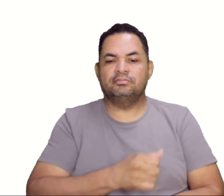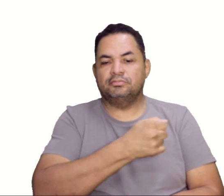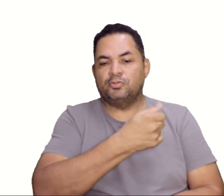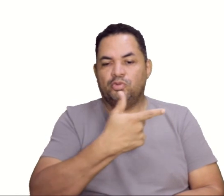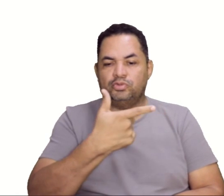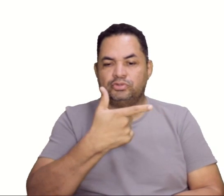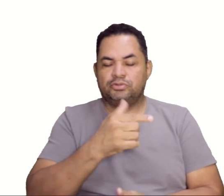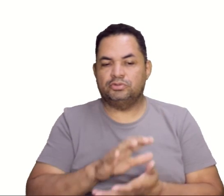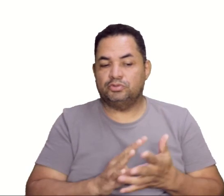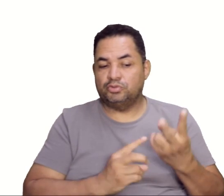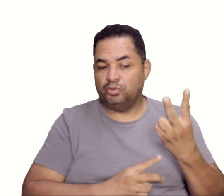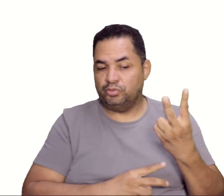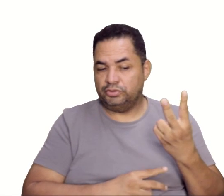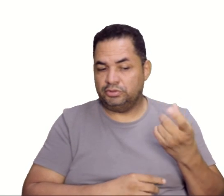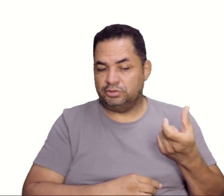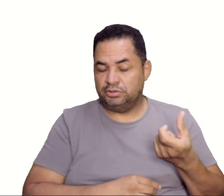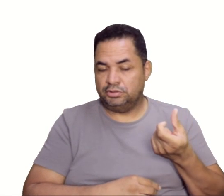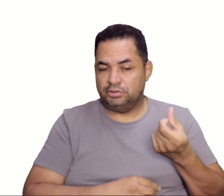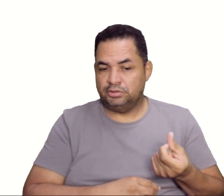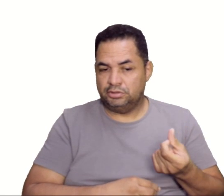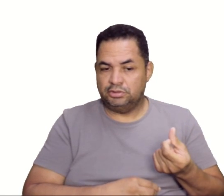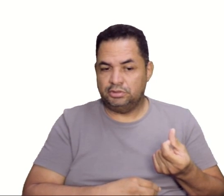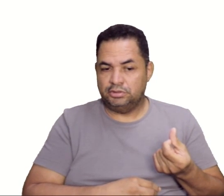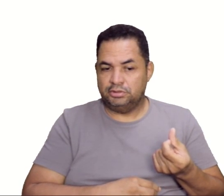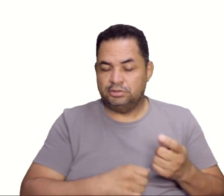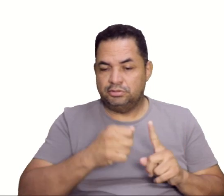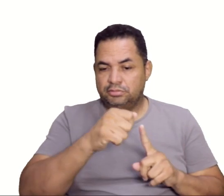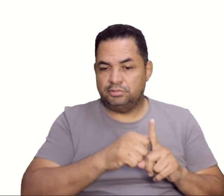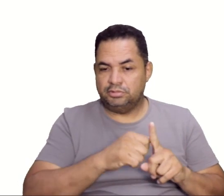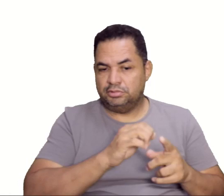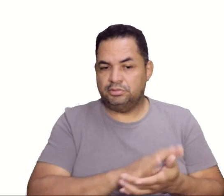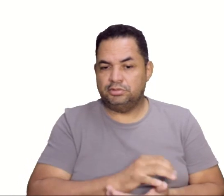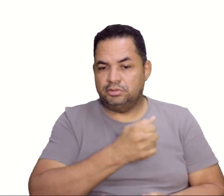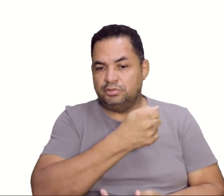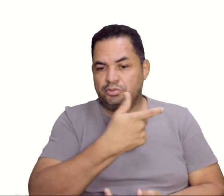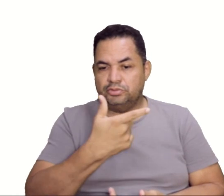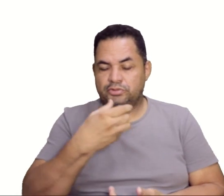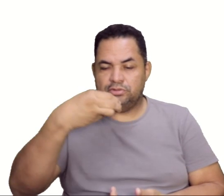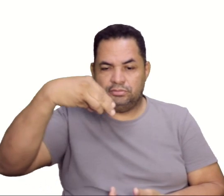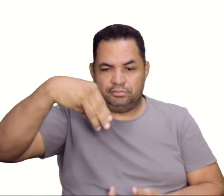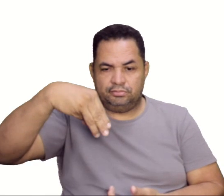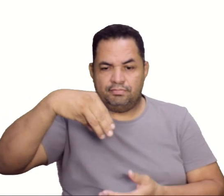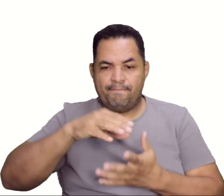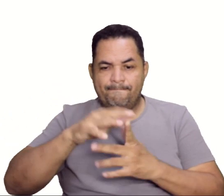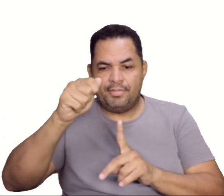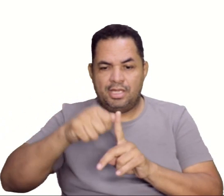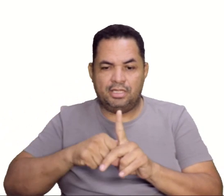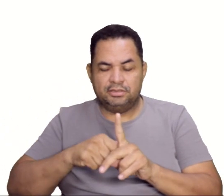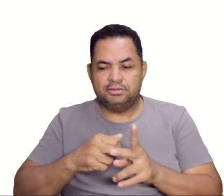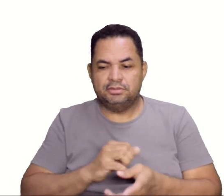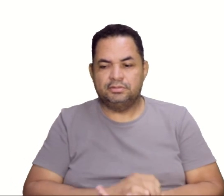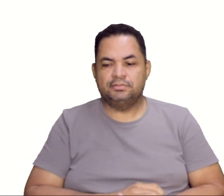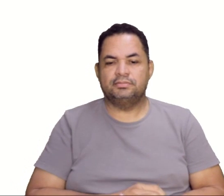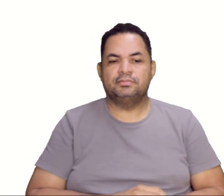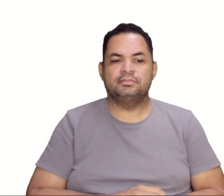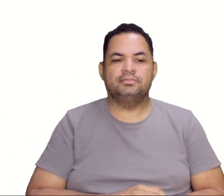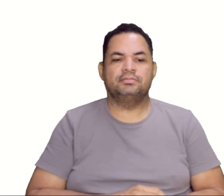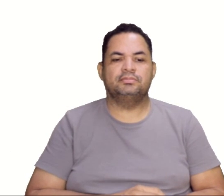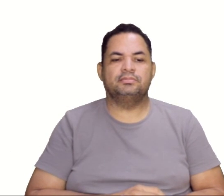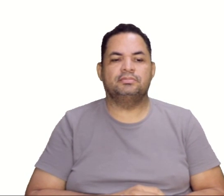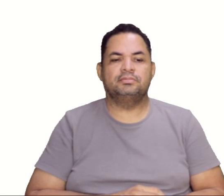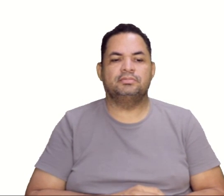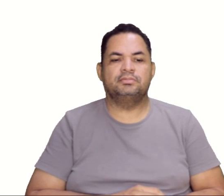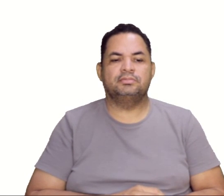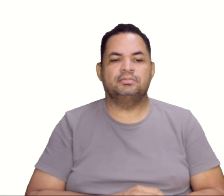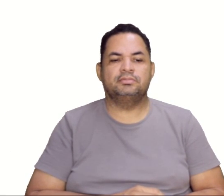12 meses né E aqui já já indica né olha aqui o nosso a nosso mes u aqui ele já é um Fofoqueiro porque